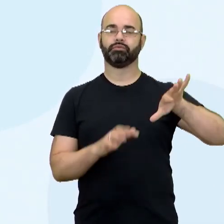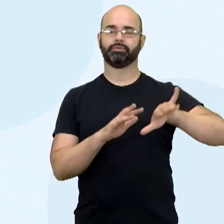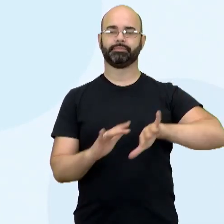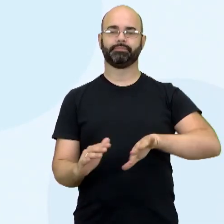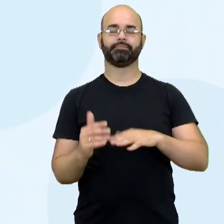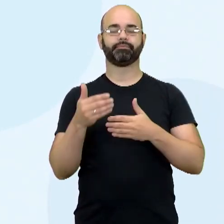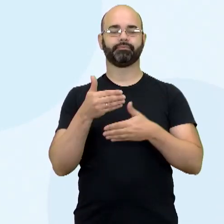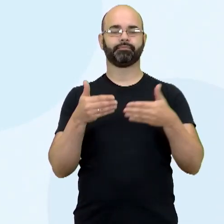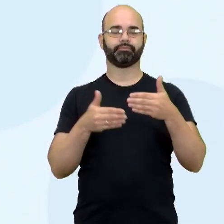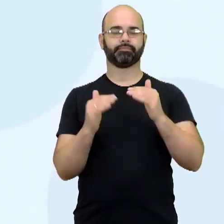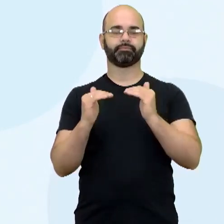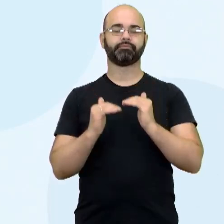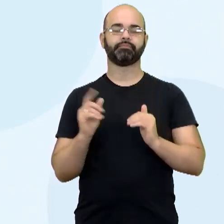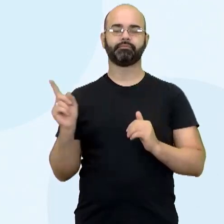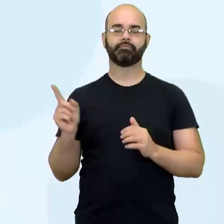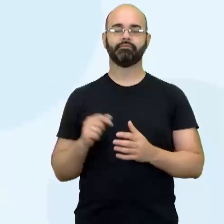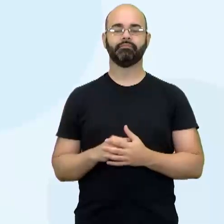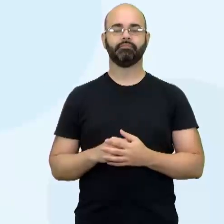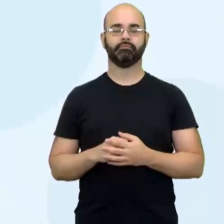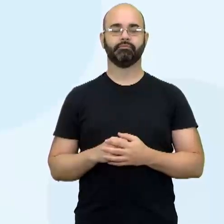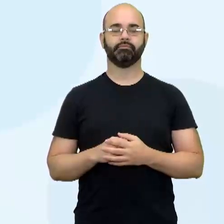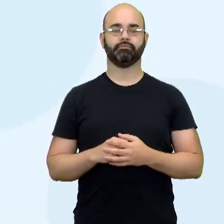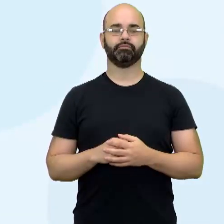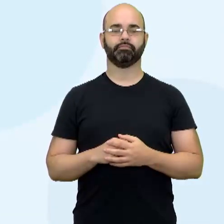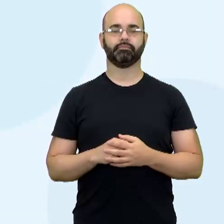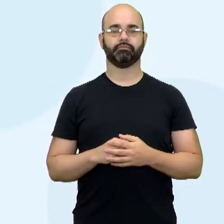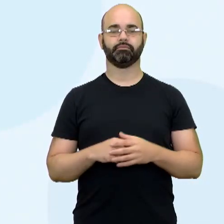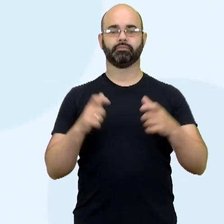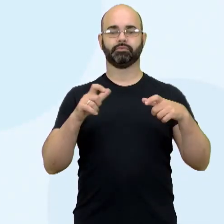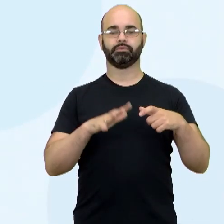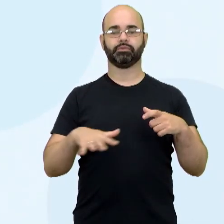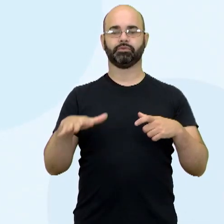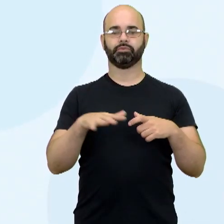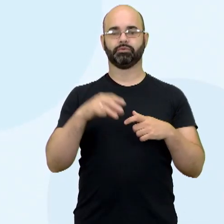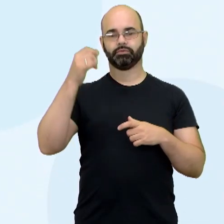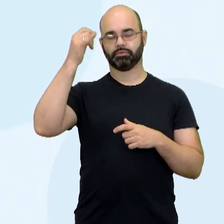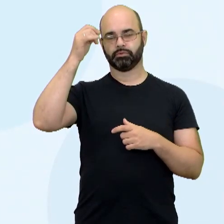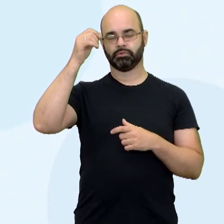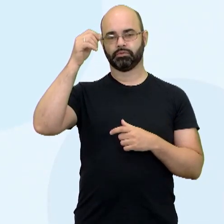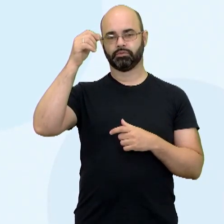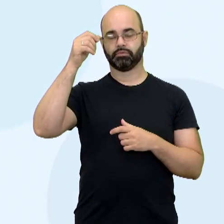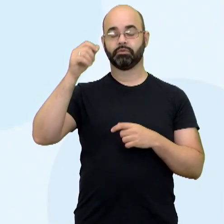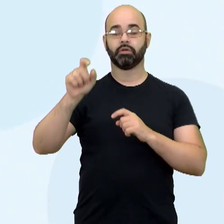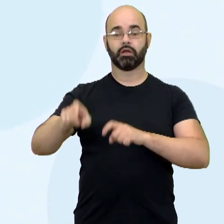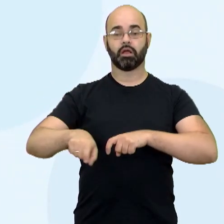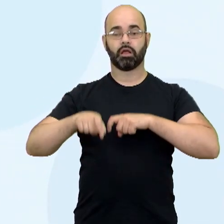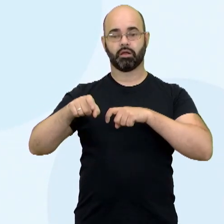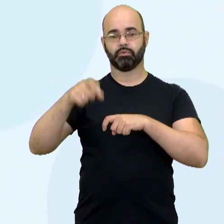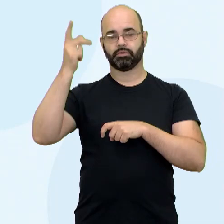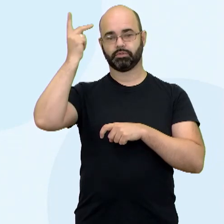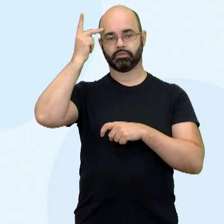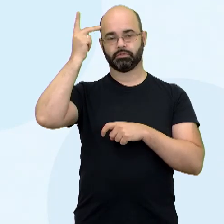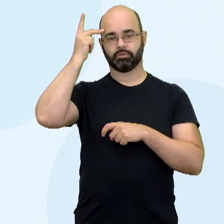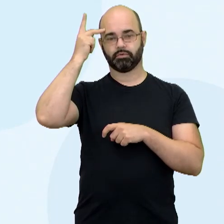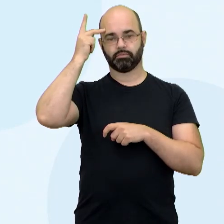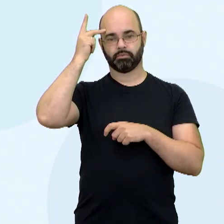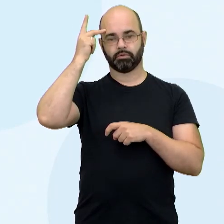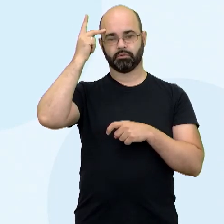para o próximo mapa, que mostra aí o zoneamento agroambiental do estado de São Paulo para o setor